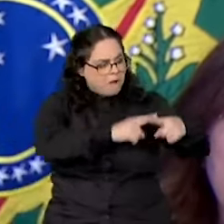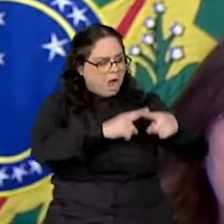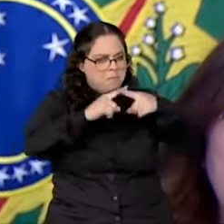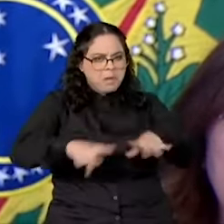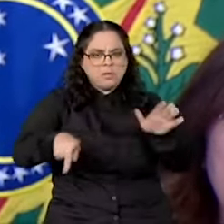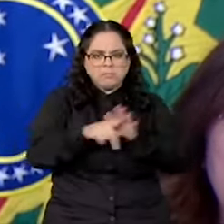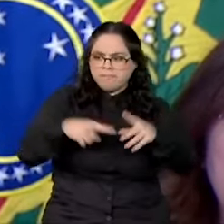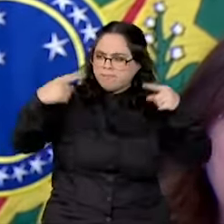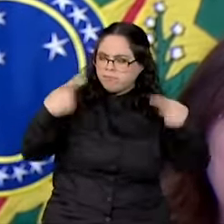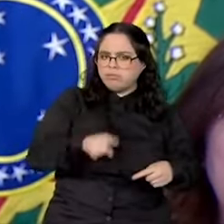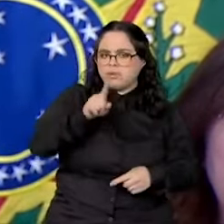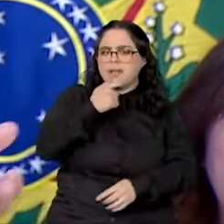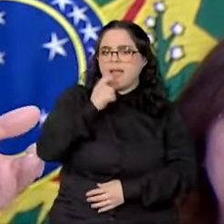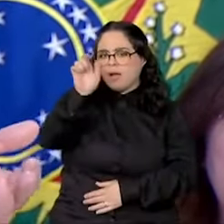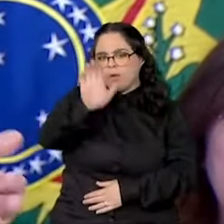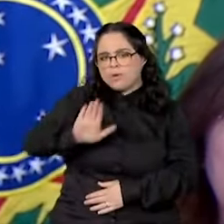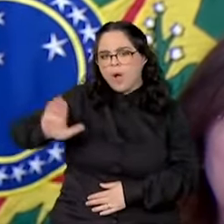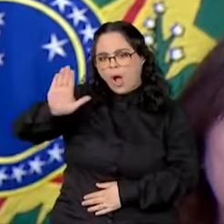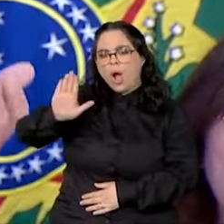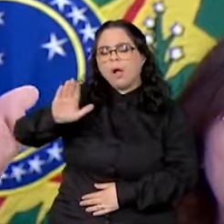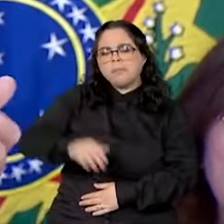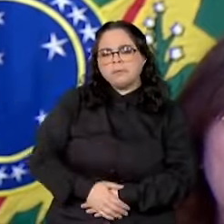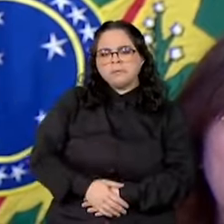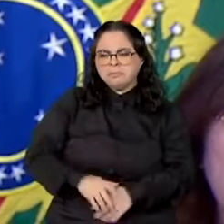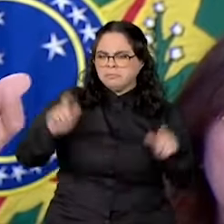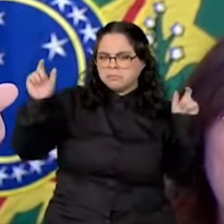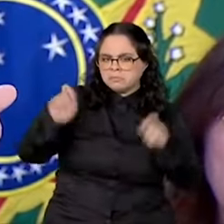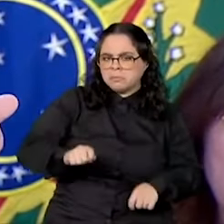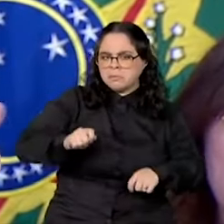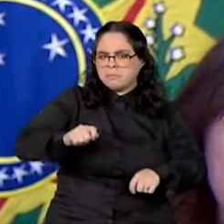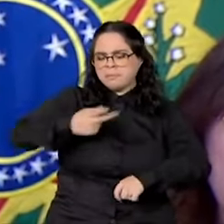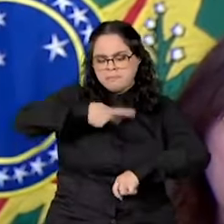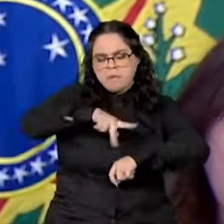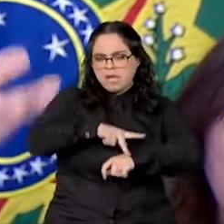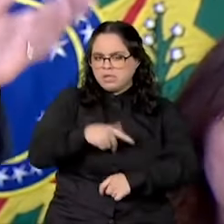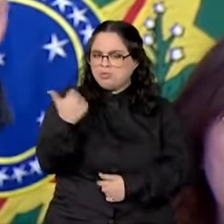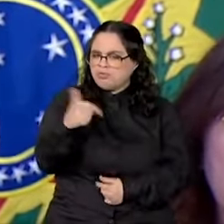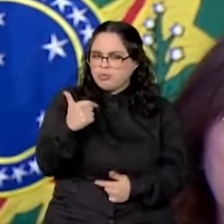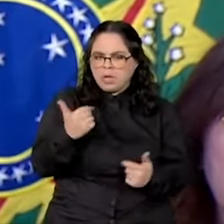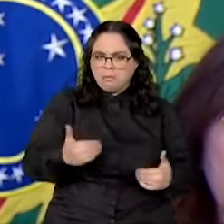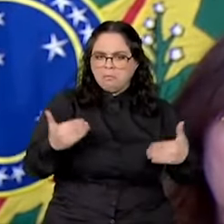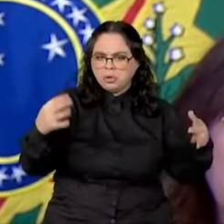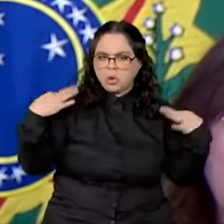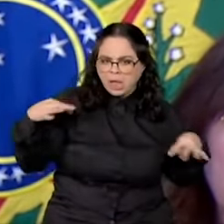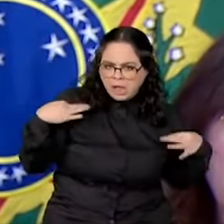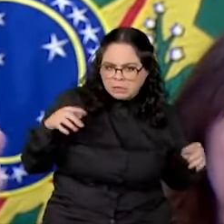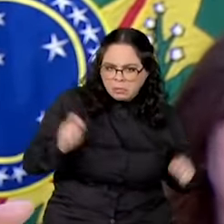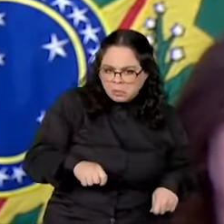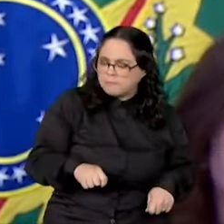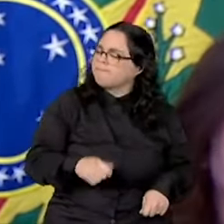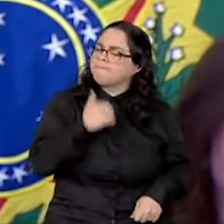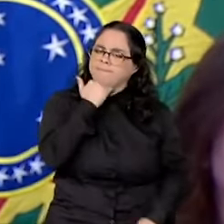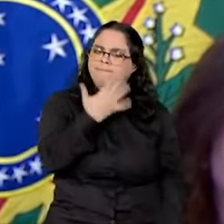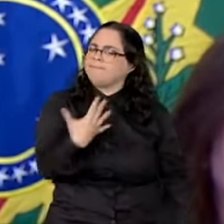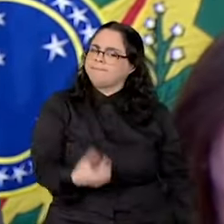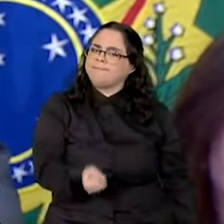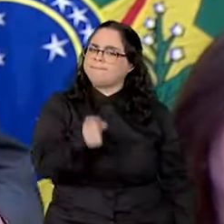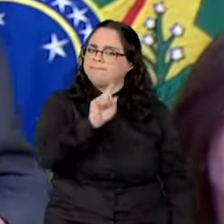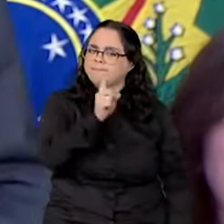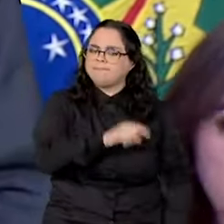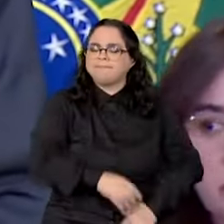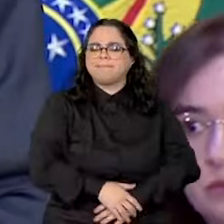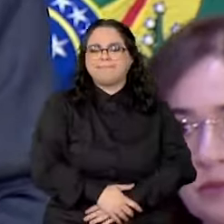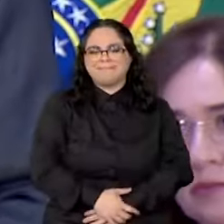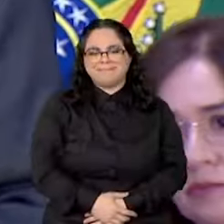União Europeia, não era possível que esse país não tivesse um Ministério do Turismo. Não era possível.